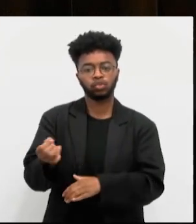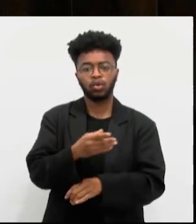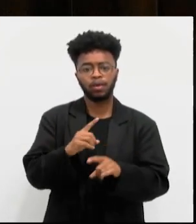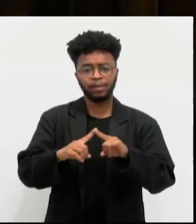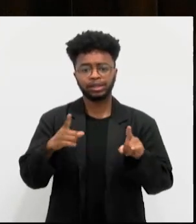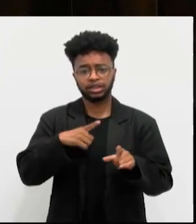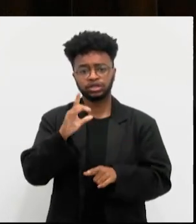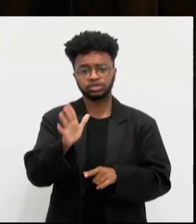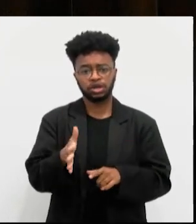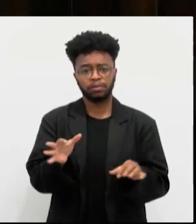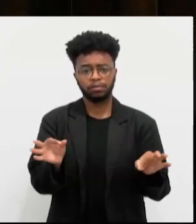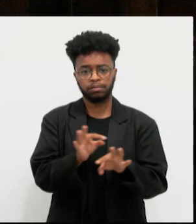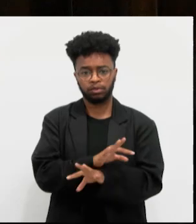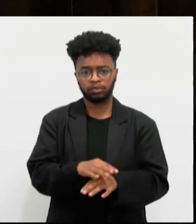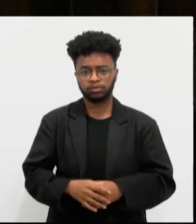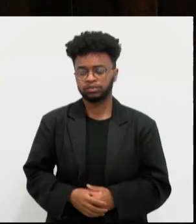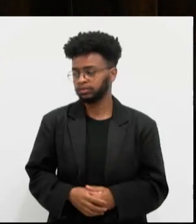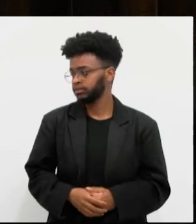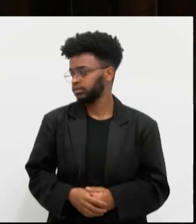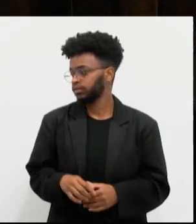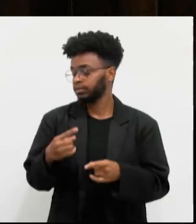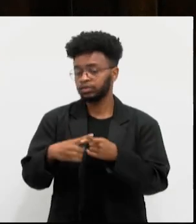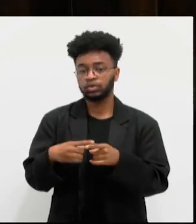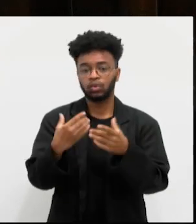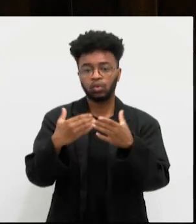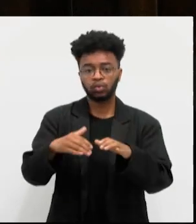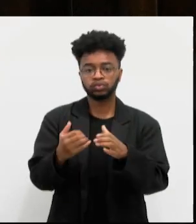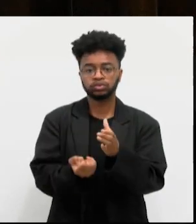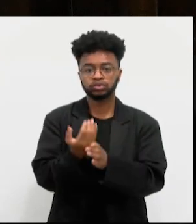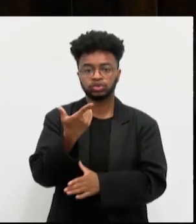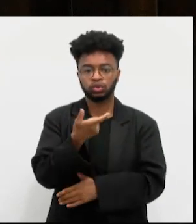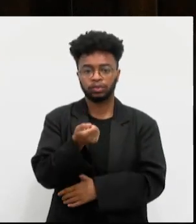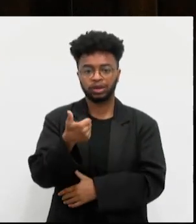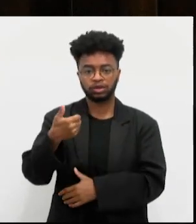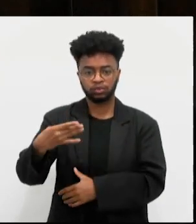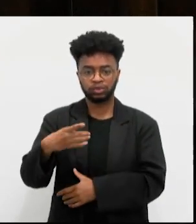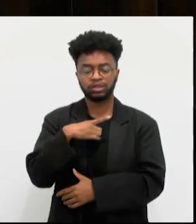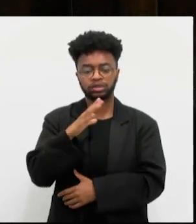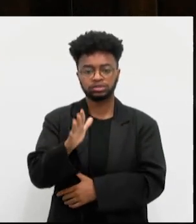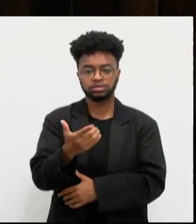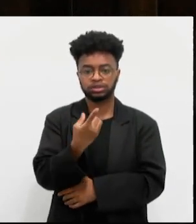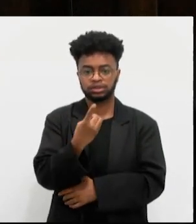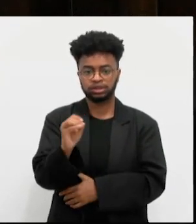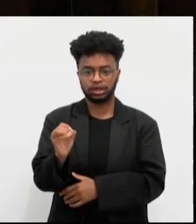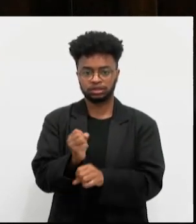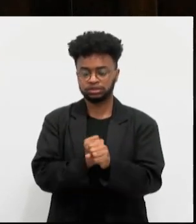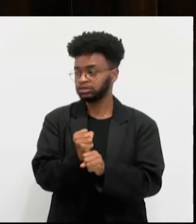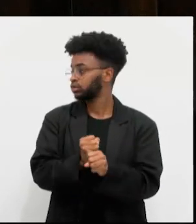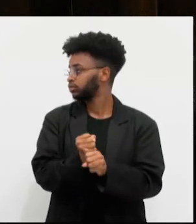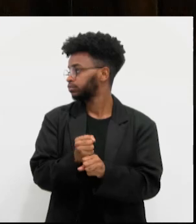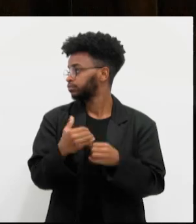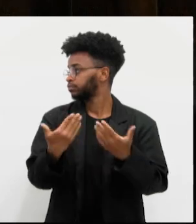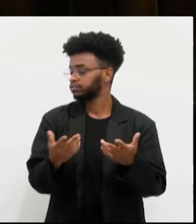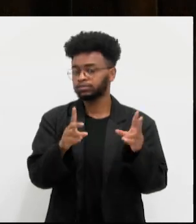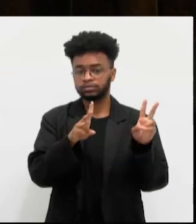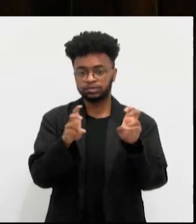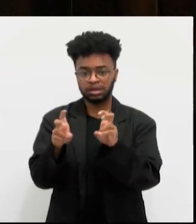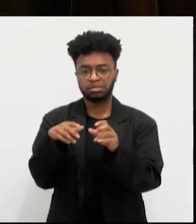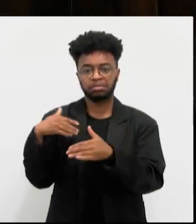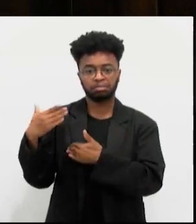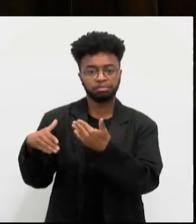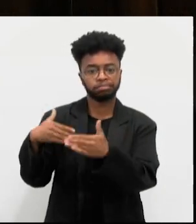aptos. Esse concurso foi de 14, já tem 10 anos. Essas questões ficam se